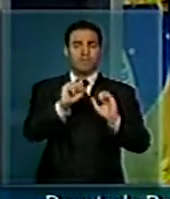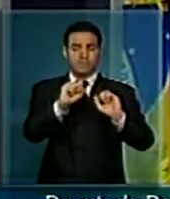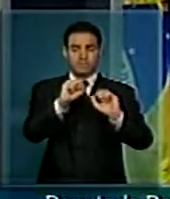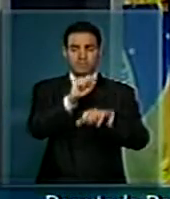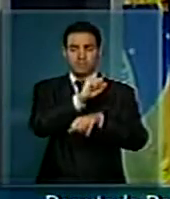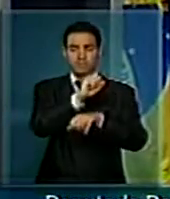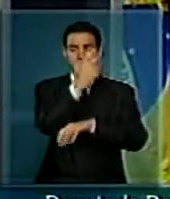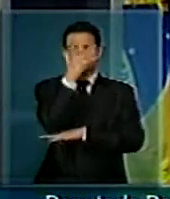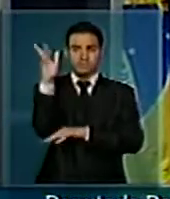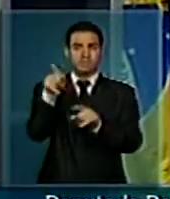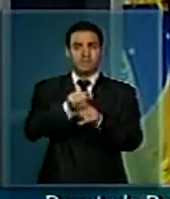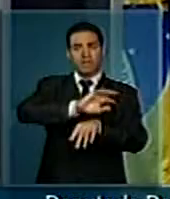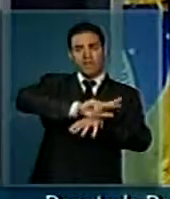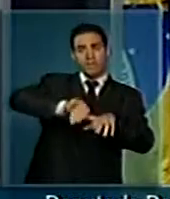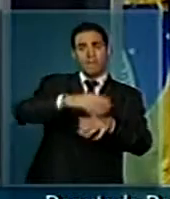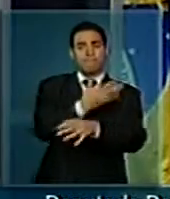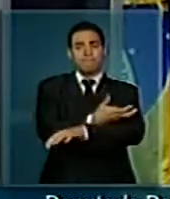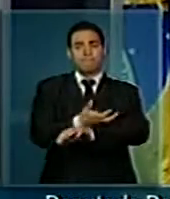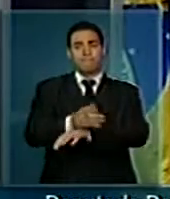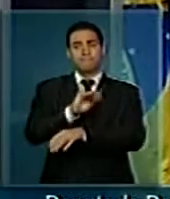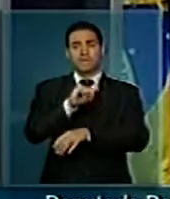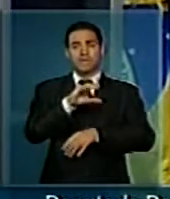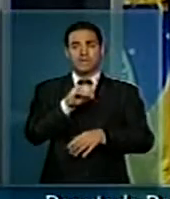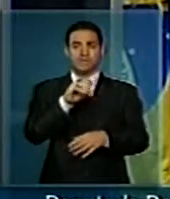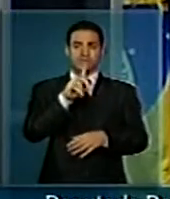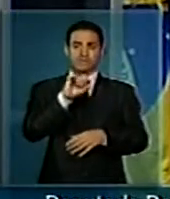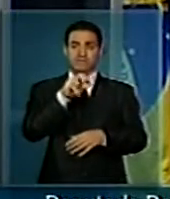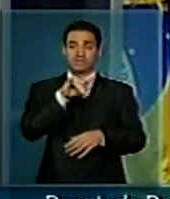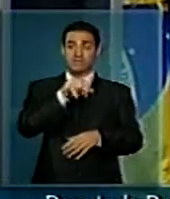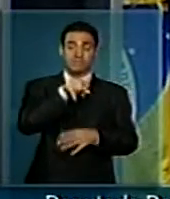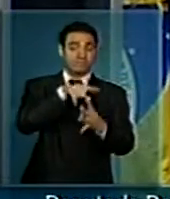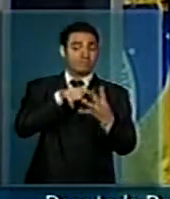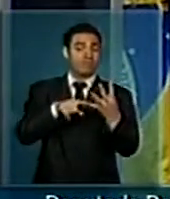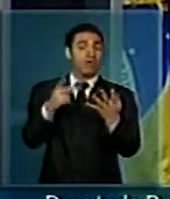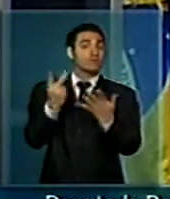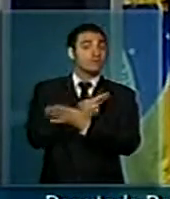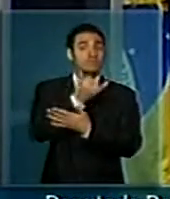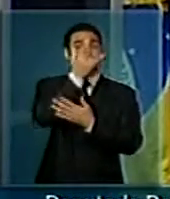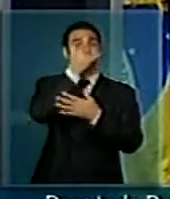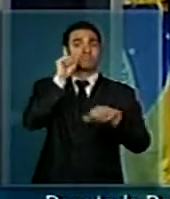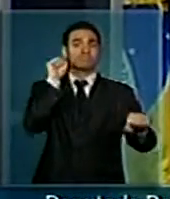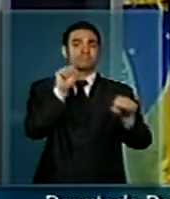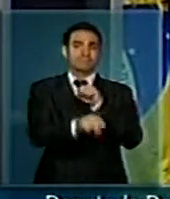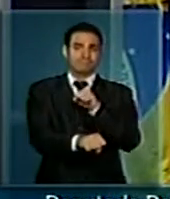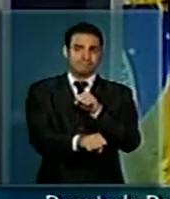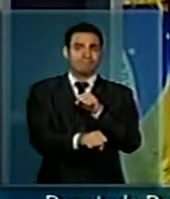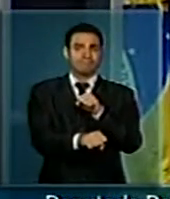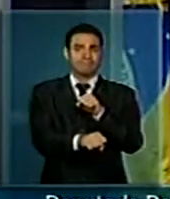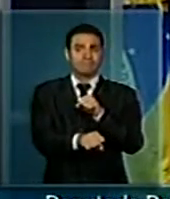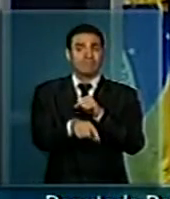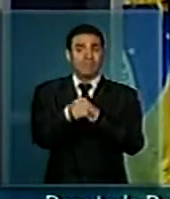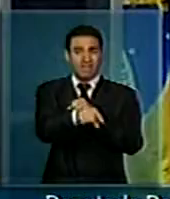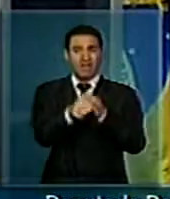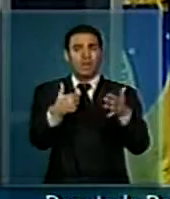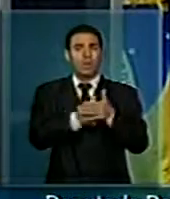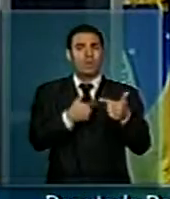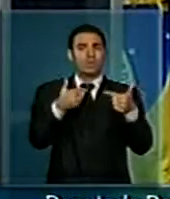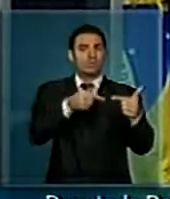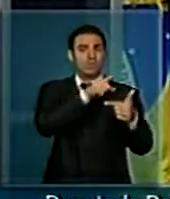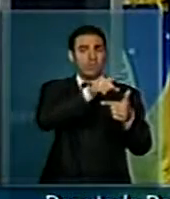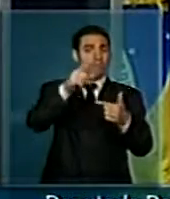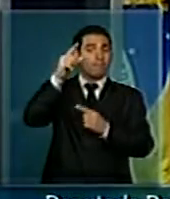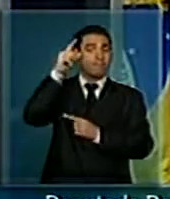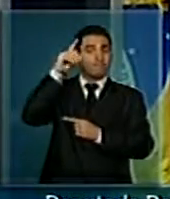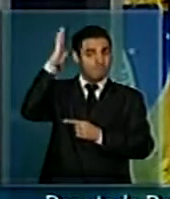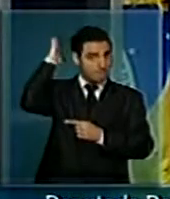e de nossa biodiversidade, que foram brutalmente assassinados. Tombaram no Bom Combate, no estado do Pará,